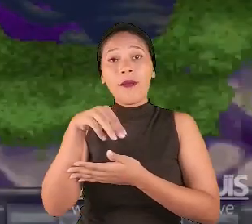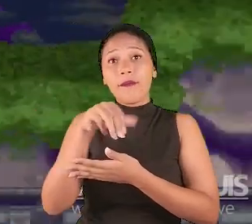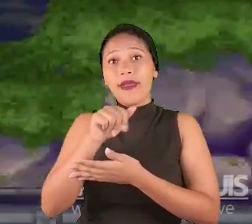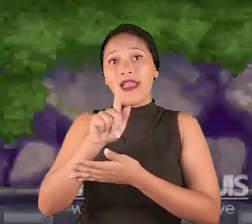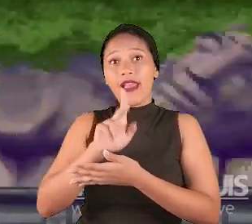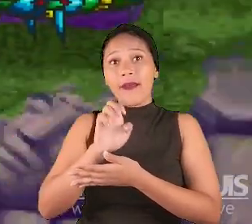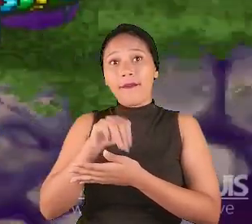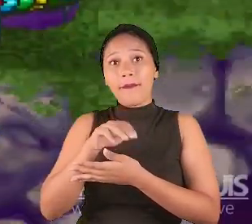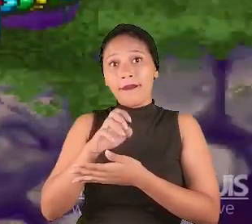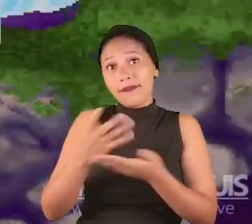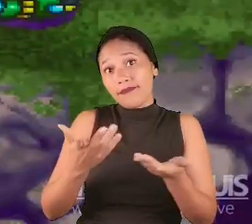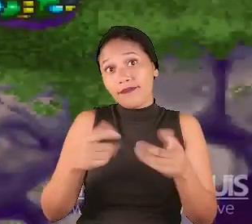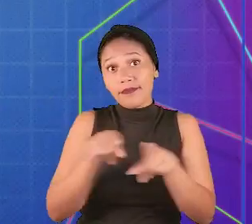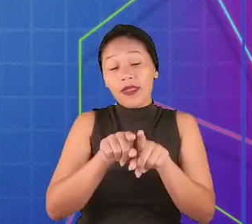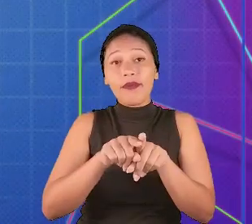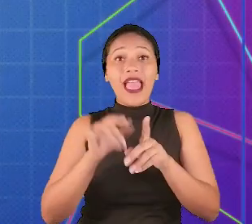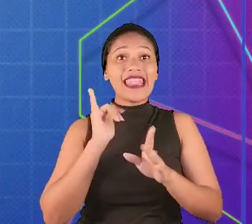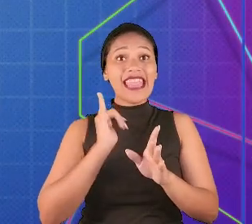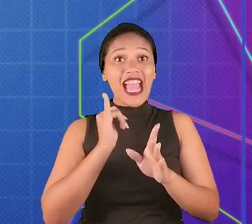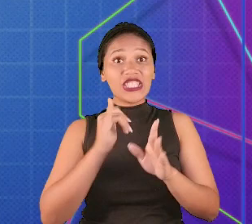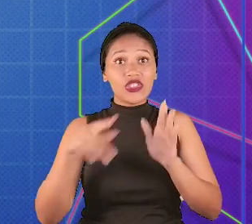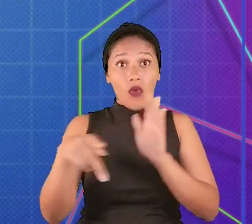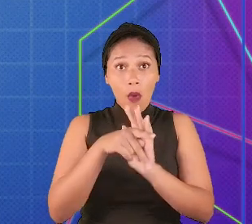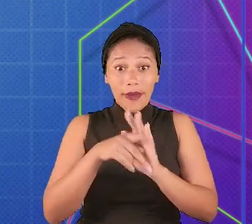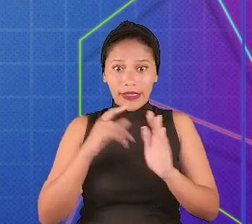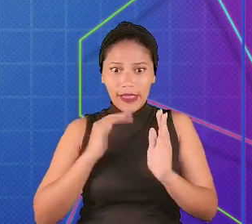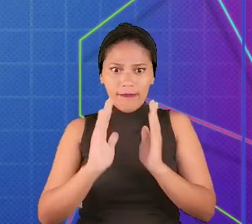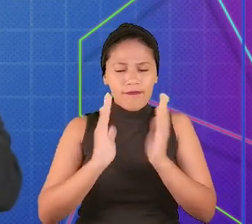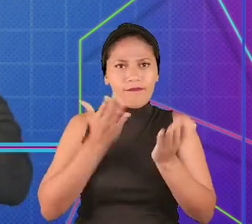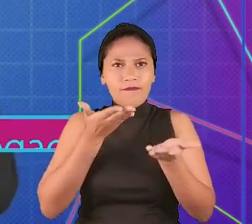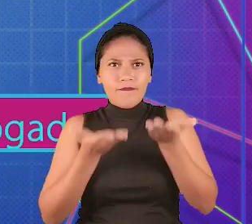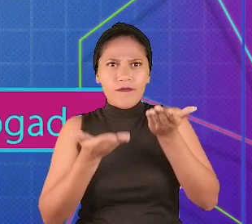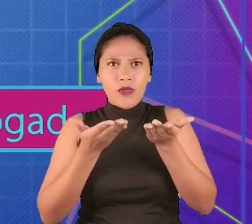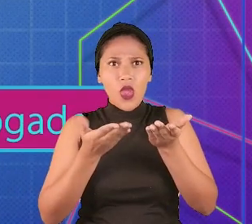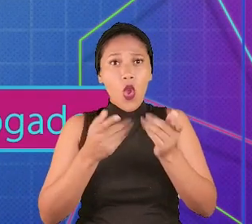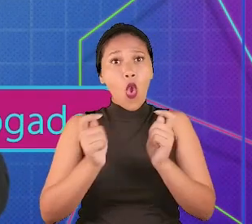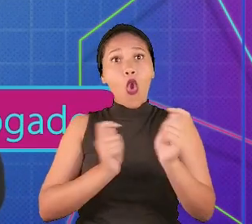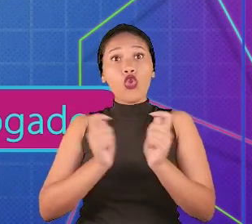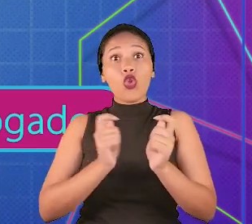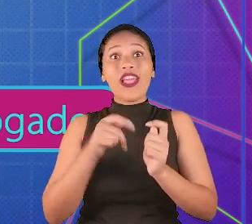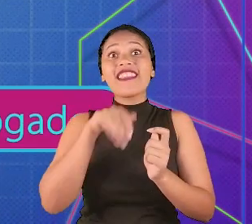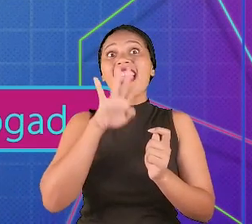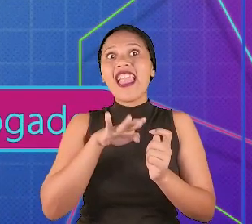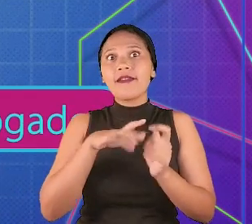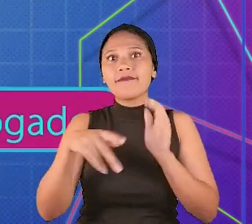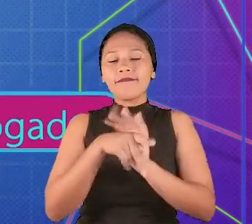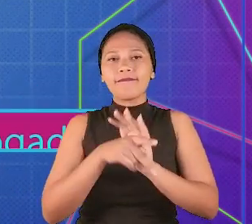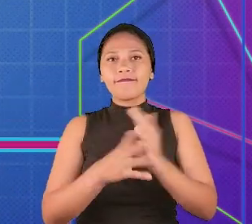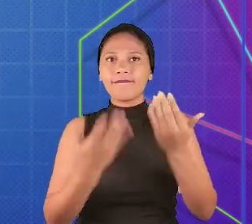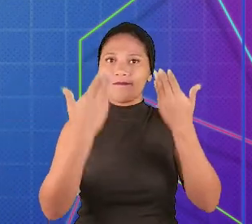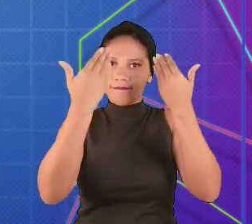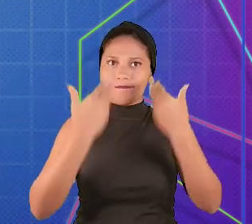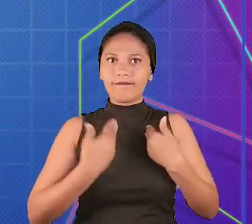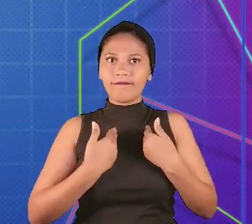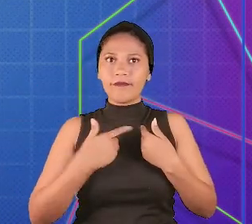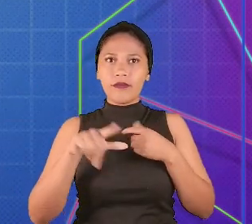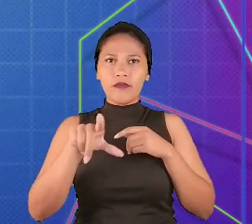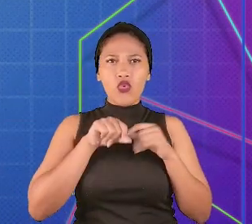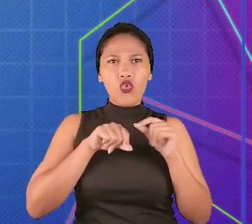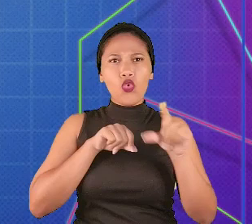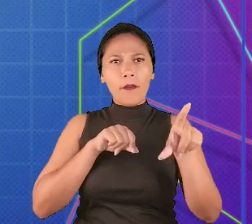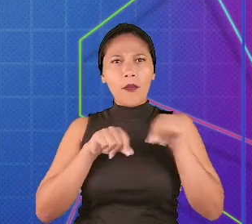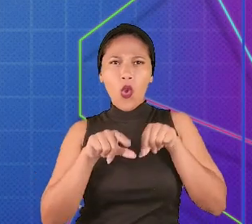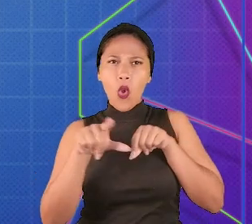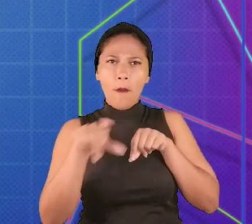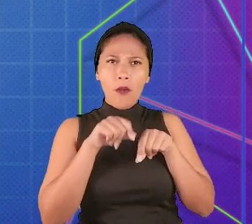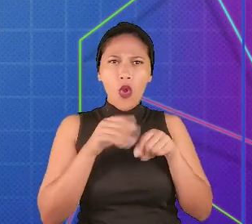X. Agora, nas narrativas emergentes, o controle total está nas mãos do jogador. Através de uma série de